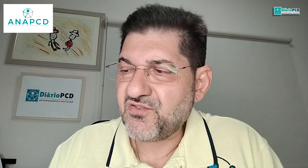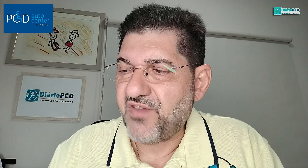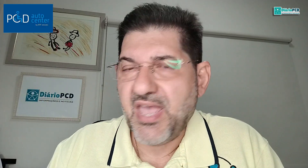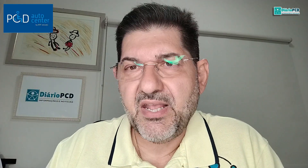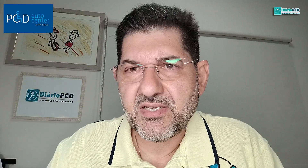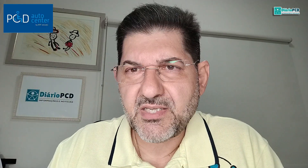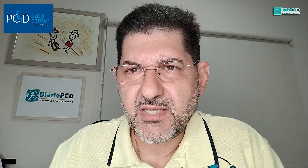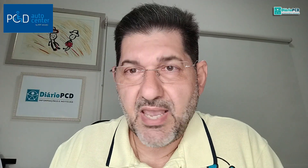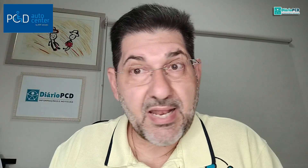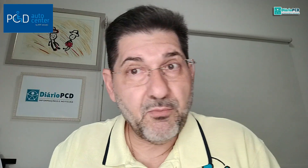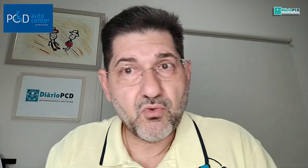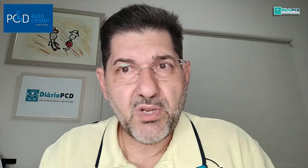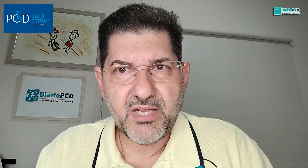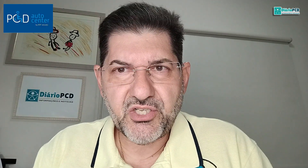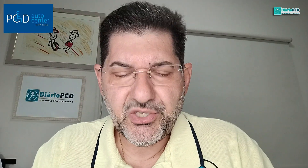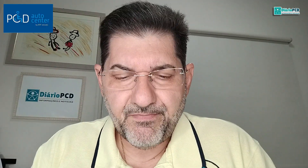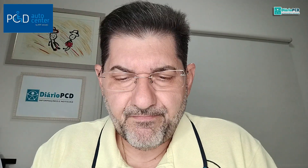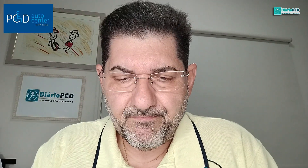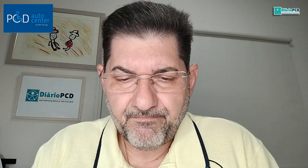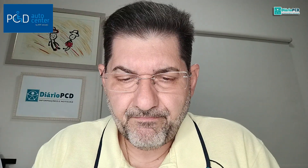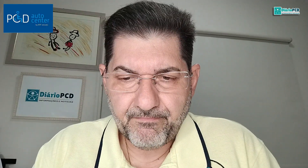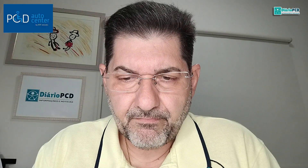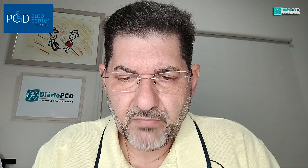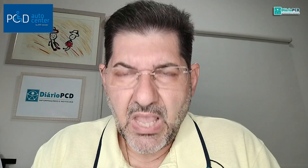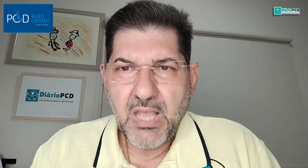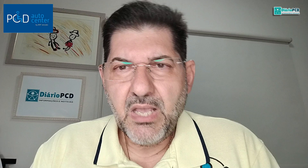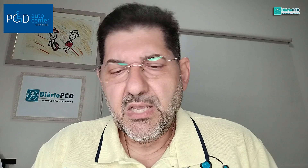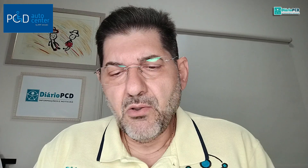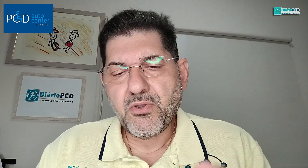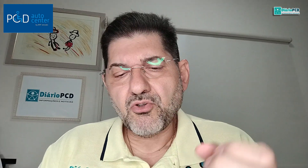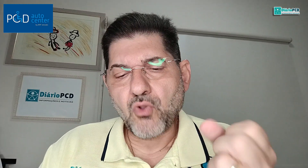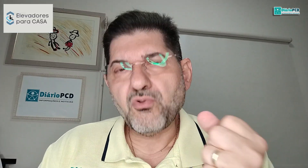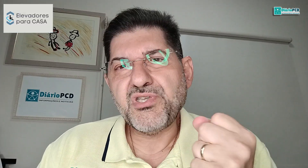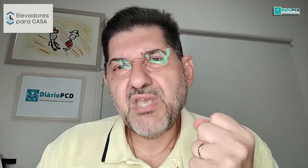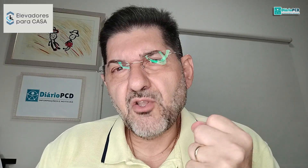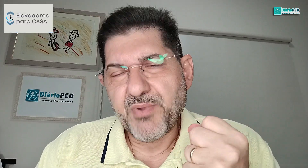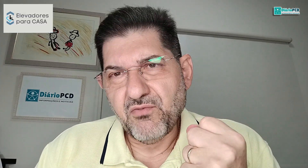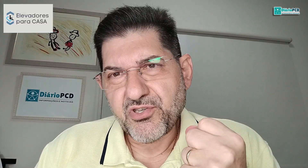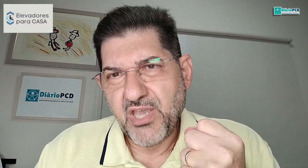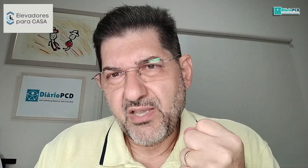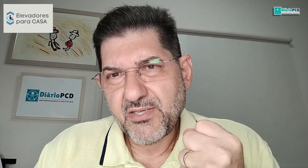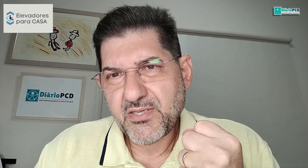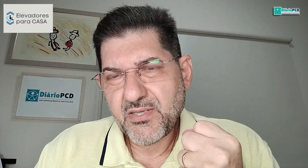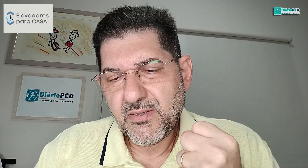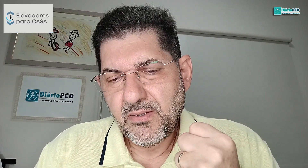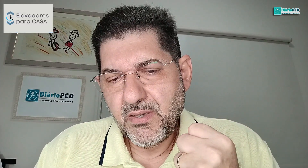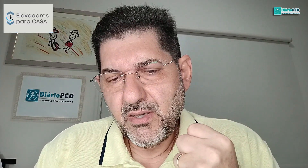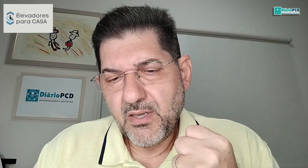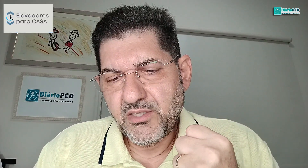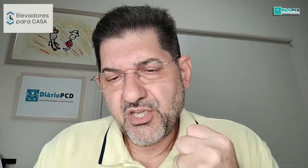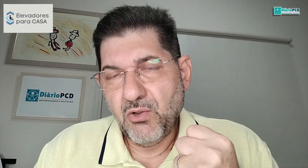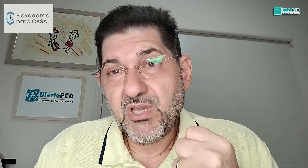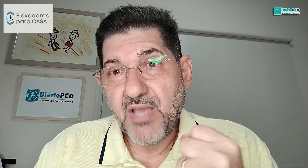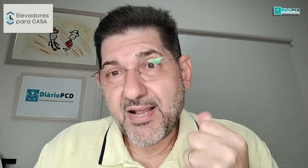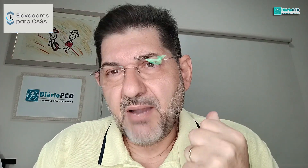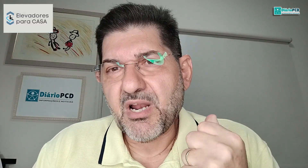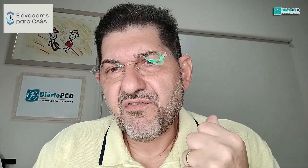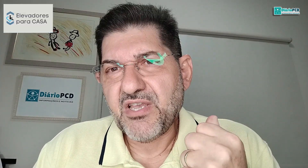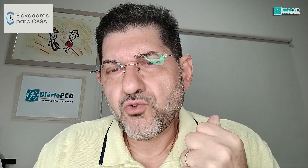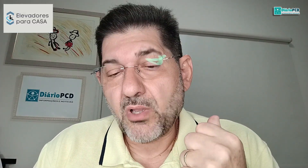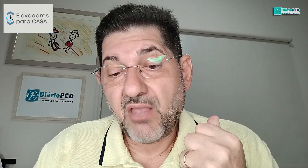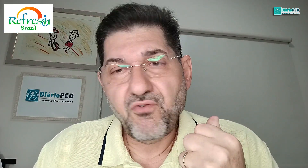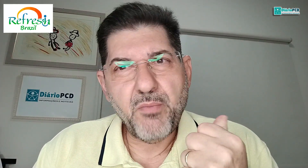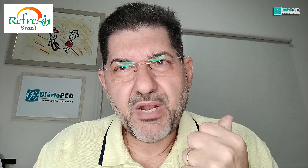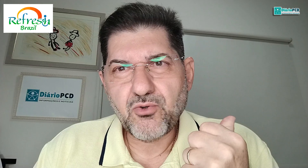pressa pelas férias era muito grande. E o que eu estou dizendo para vocês, de que o que a